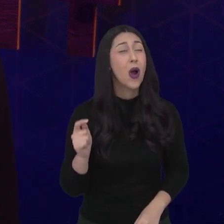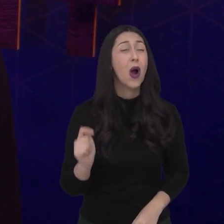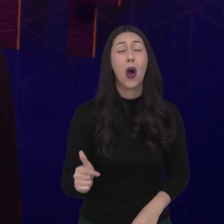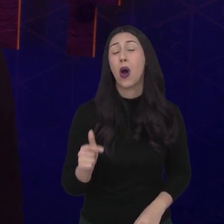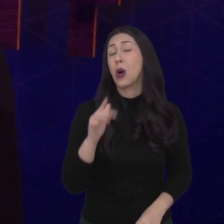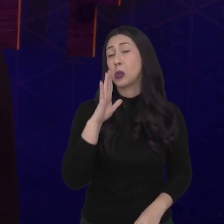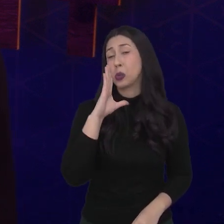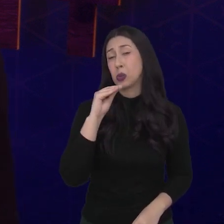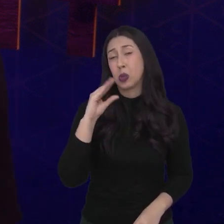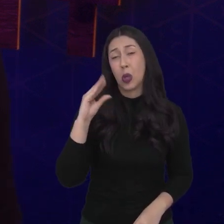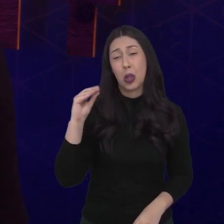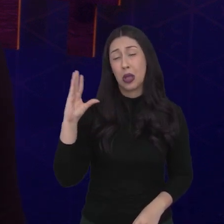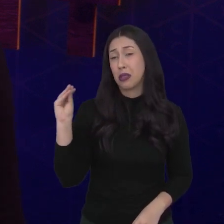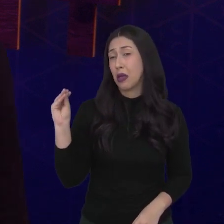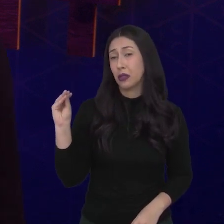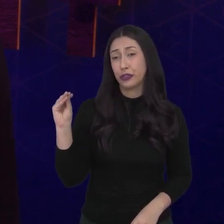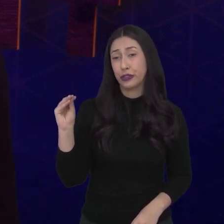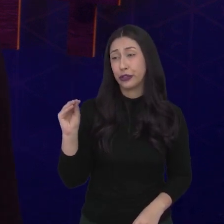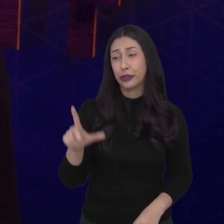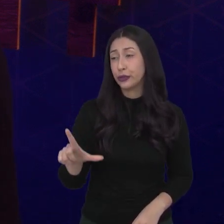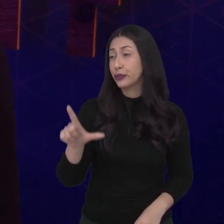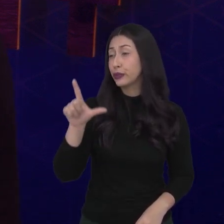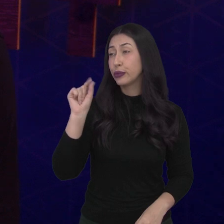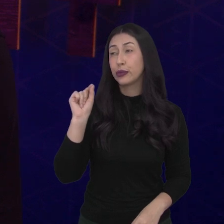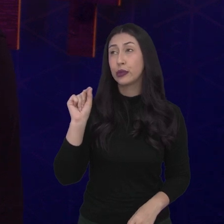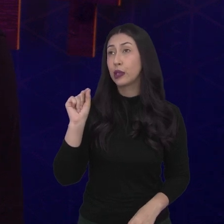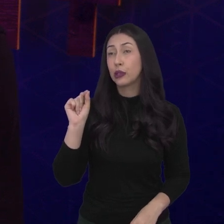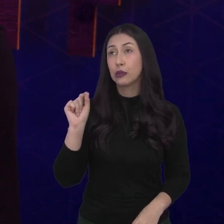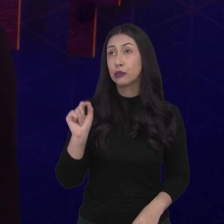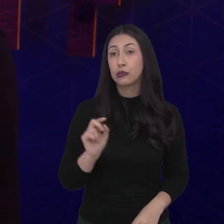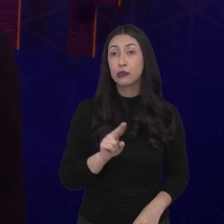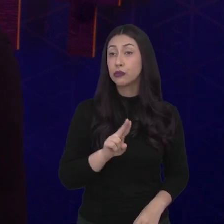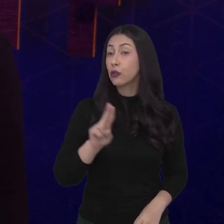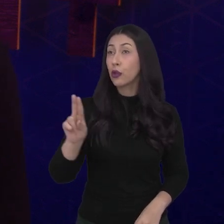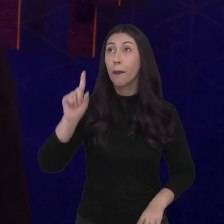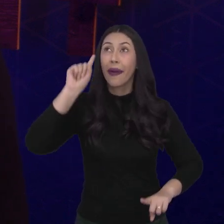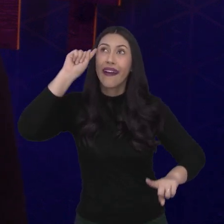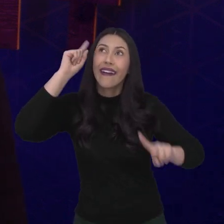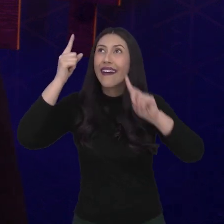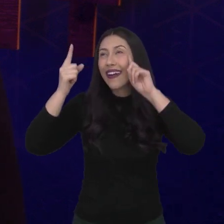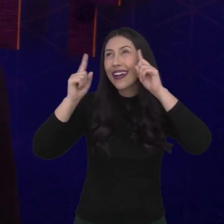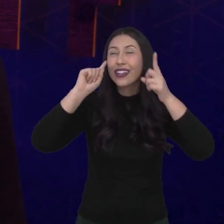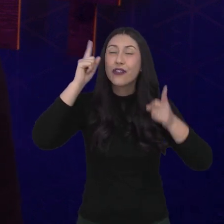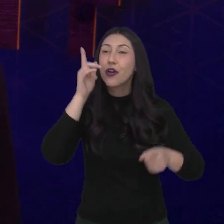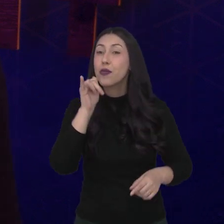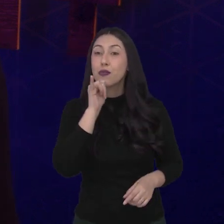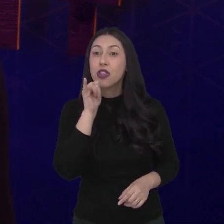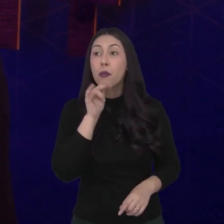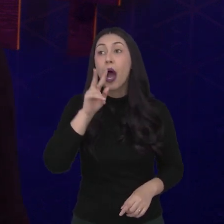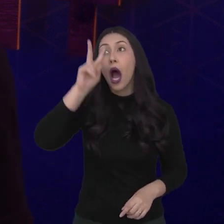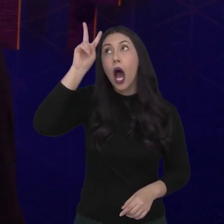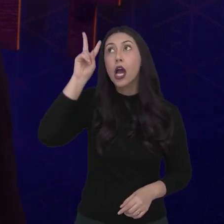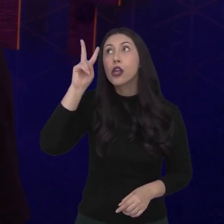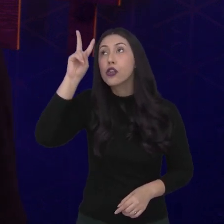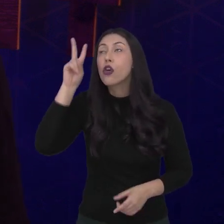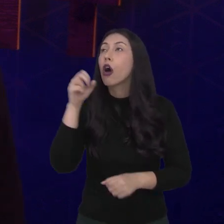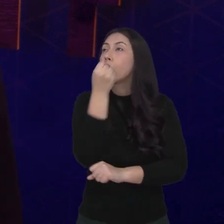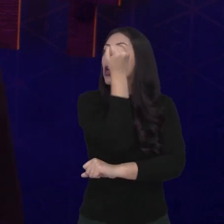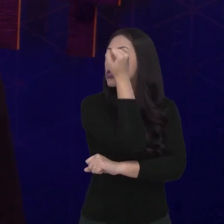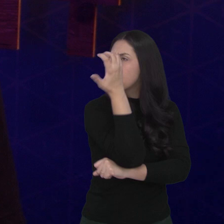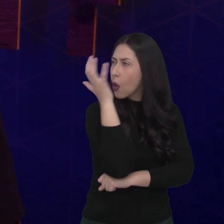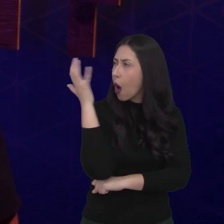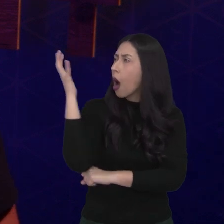pouquíssimos adolescentes trouxeram títulos mais criativos, tipo assim, a história do campo,